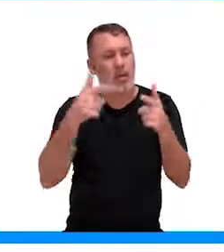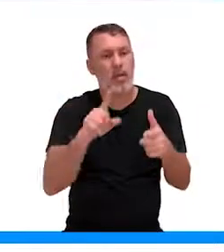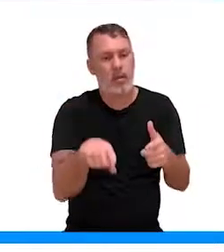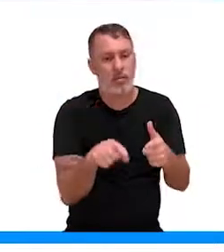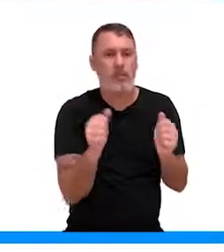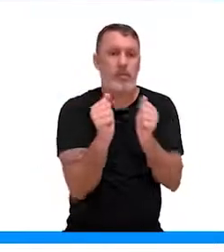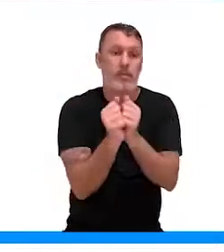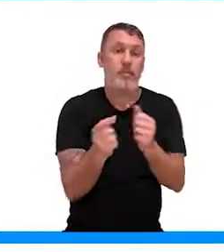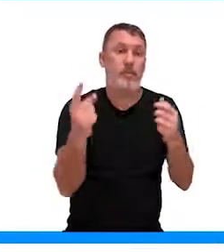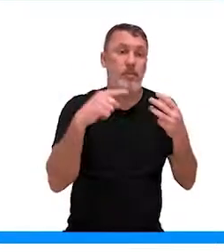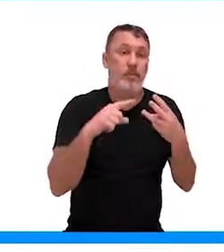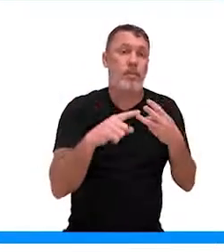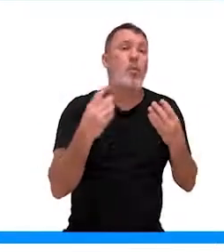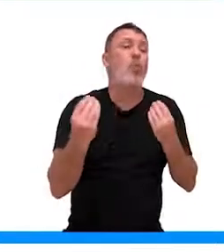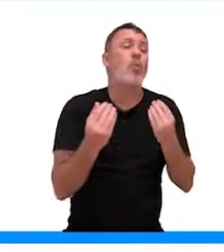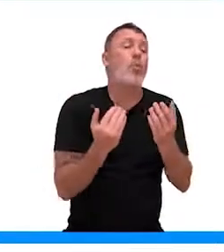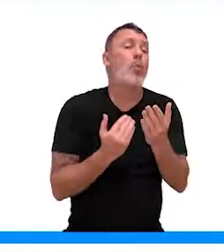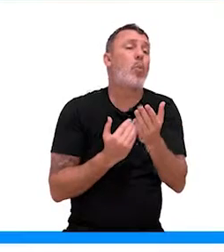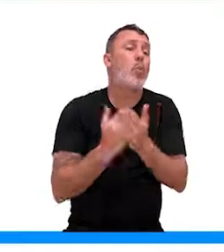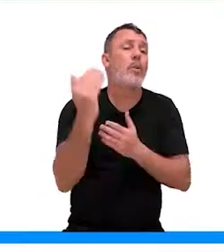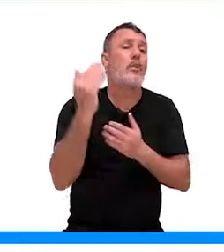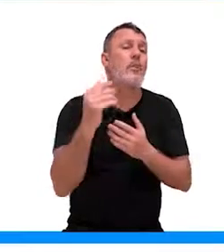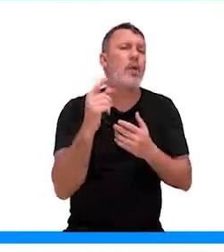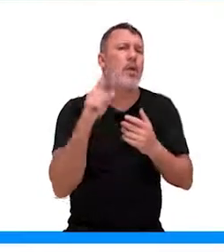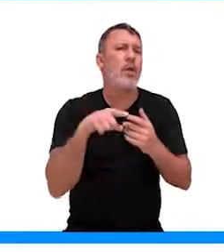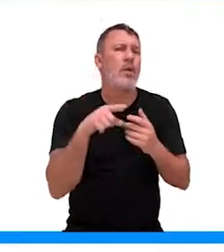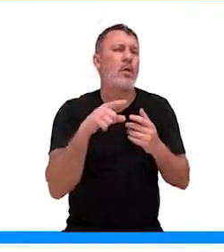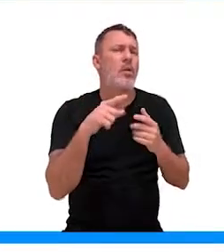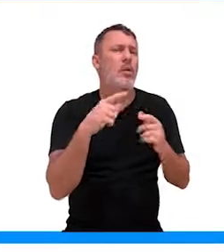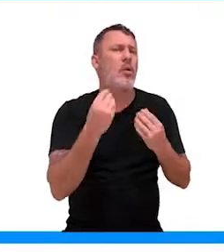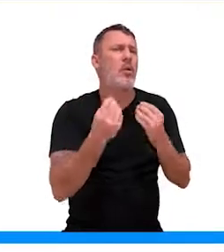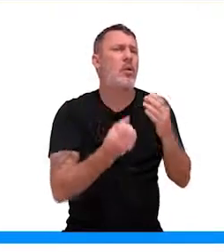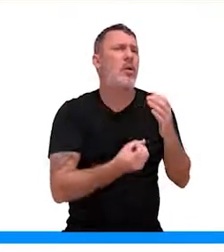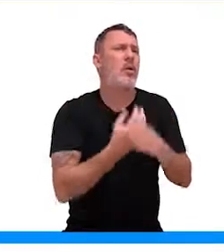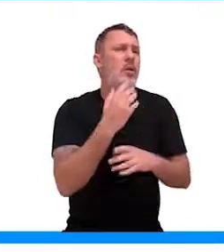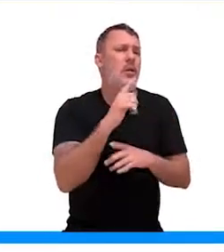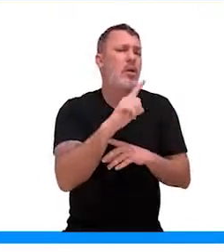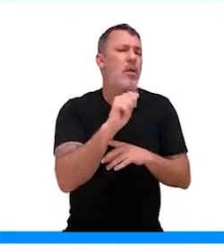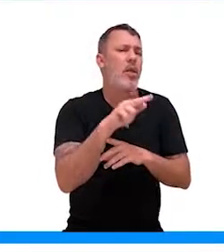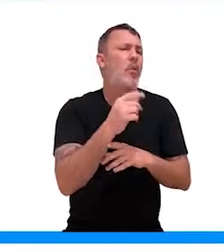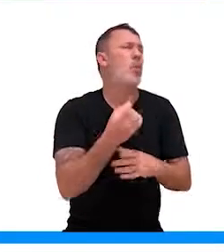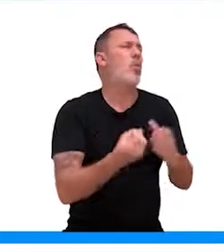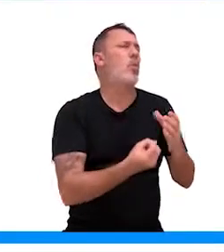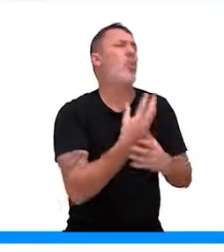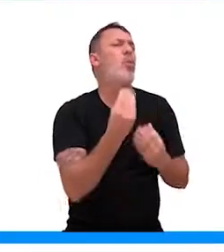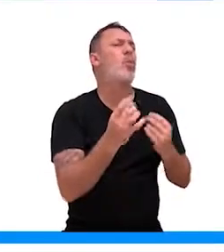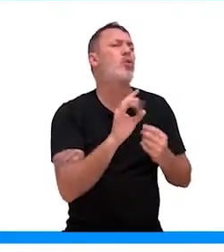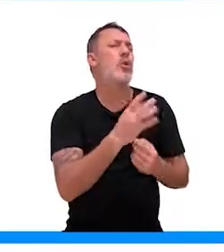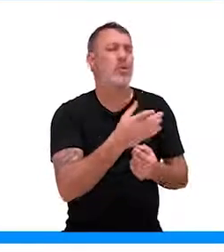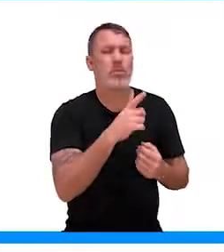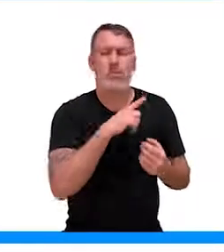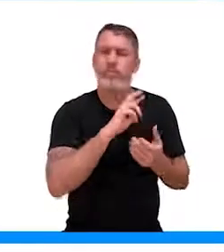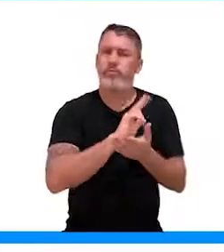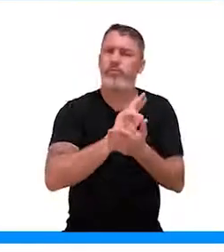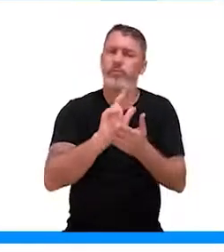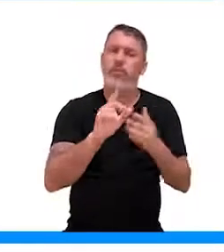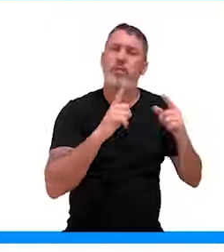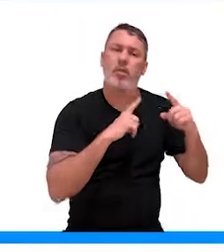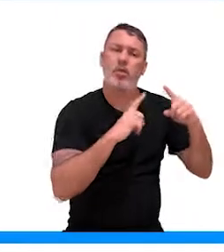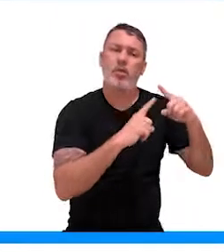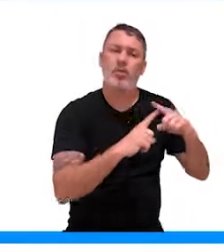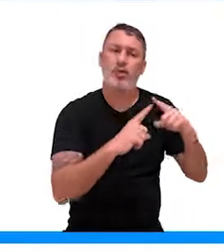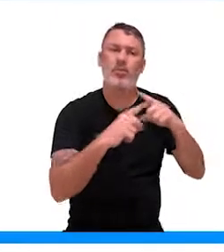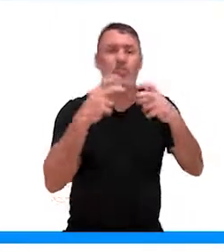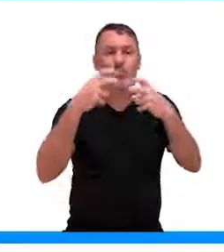uma consideração em relação à origem, né? As origens, elas podem ser distintas, tá? Por isso que você tem tipologias